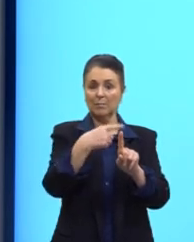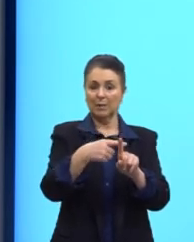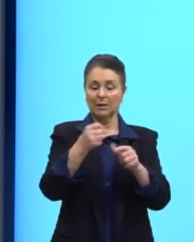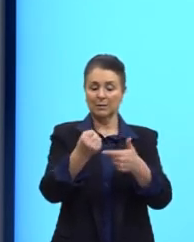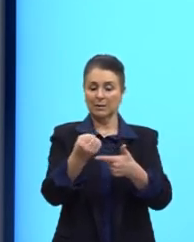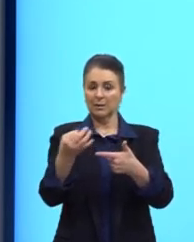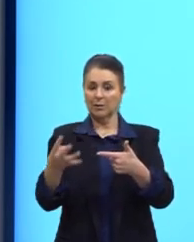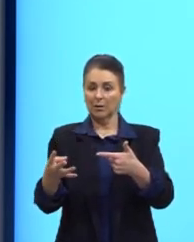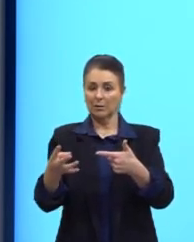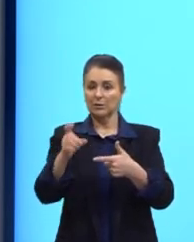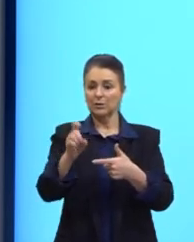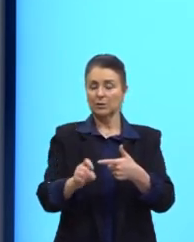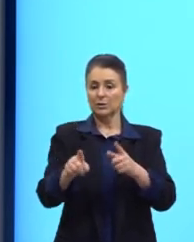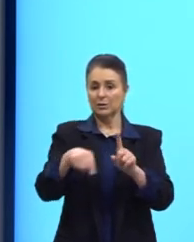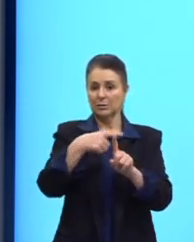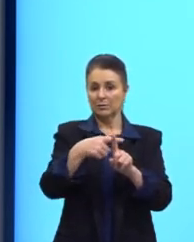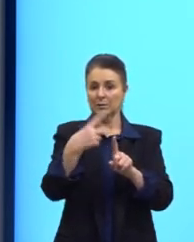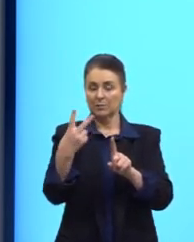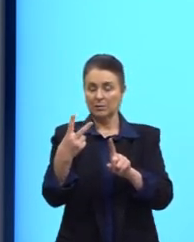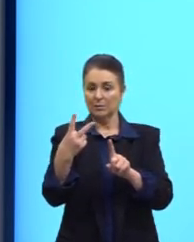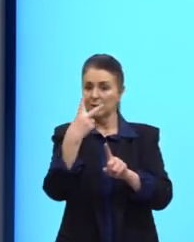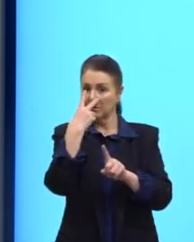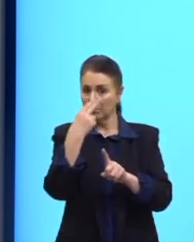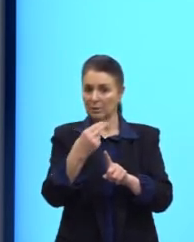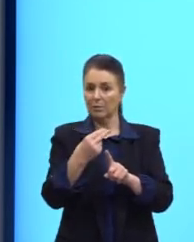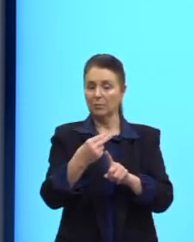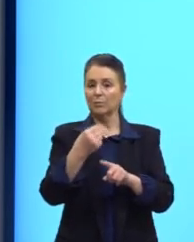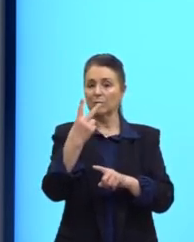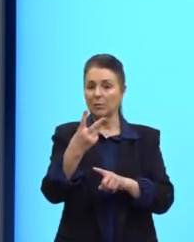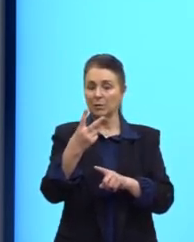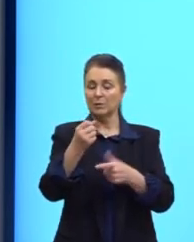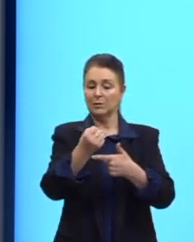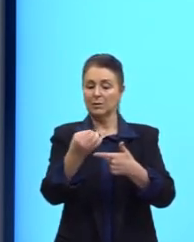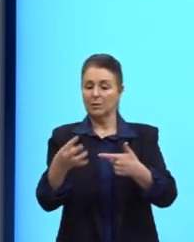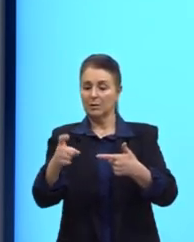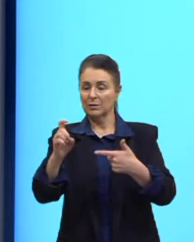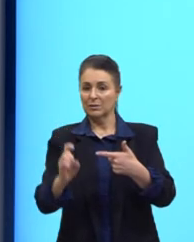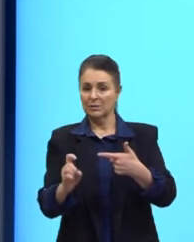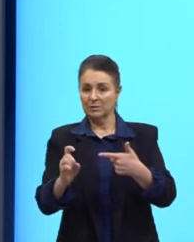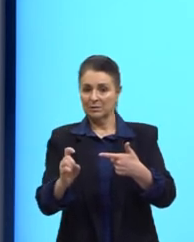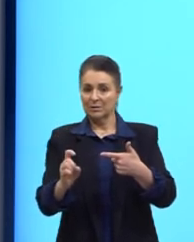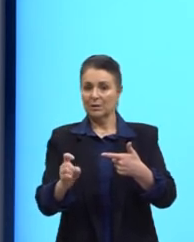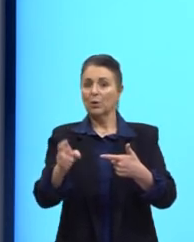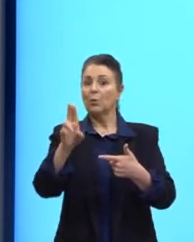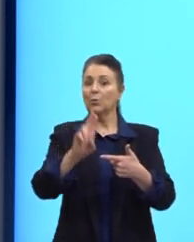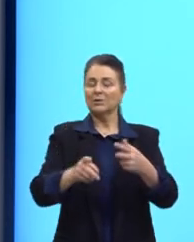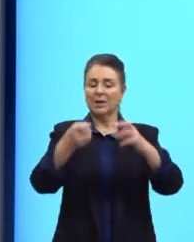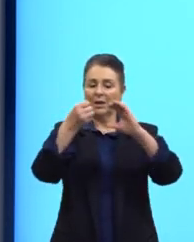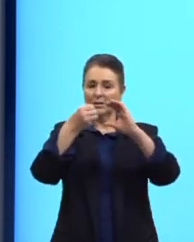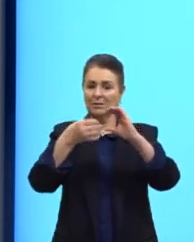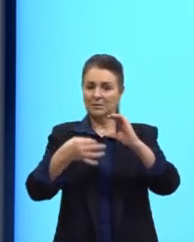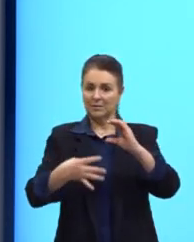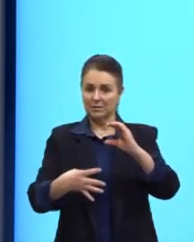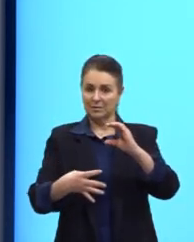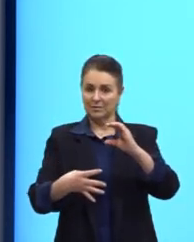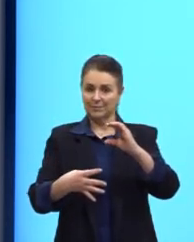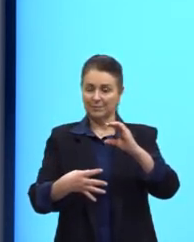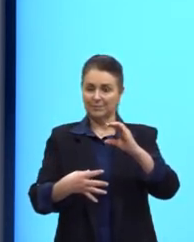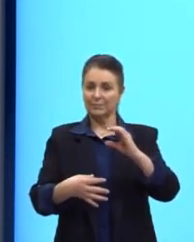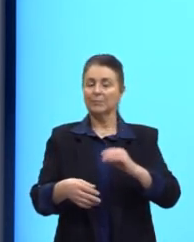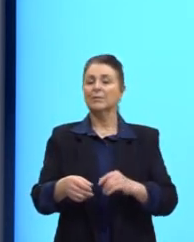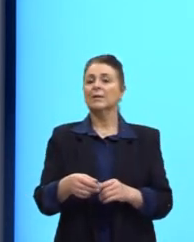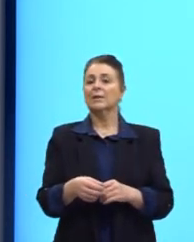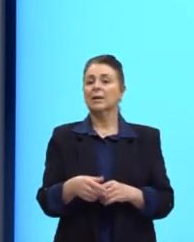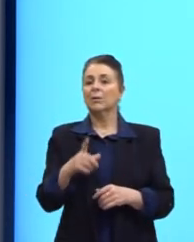x + 2 = 2 log de X nós vamos utilizar as propriedades nós vimos que